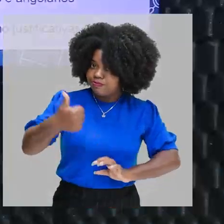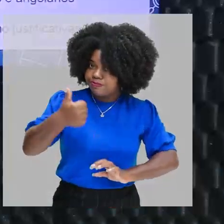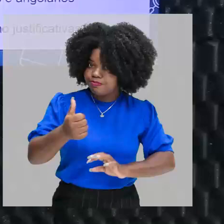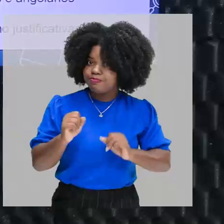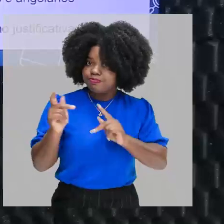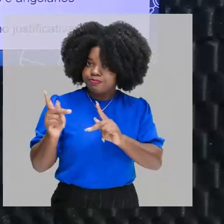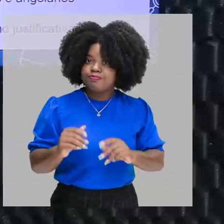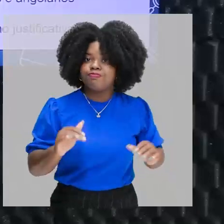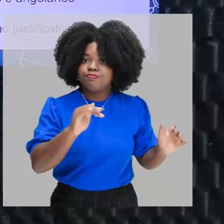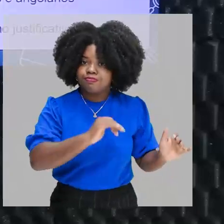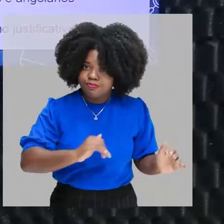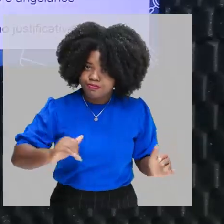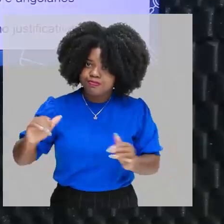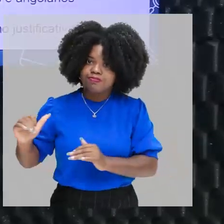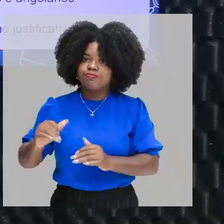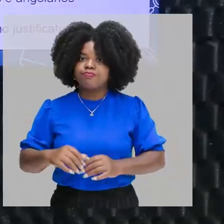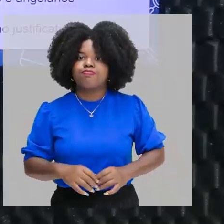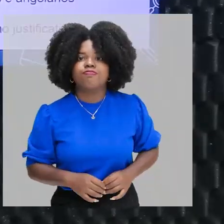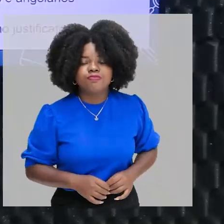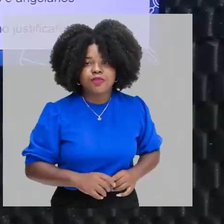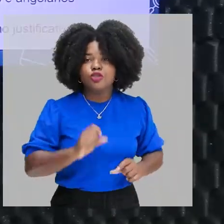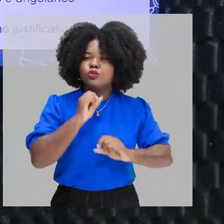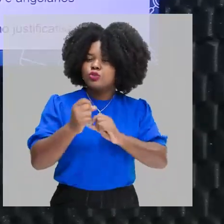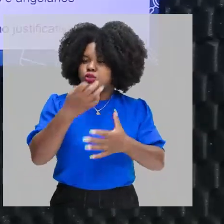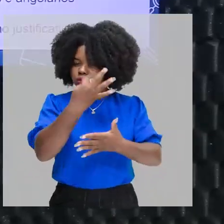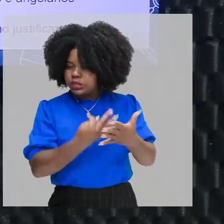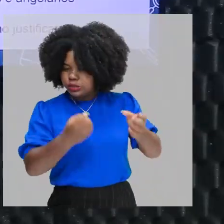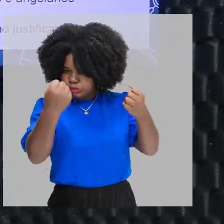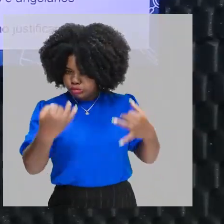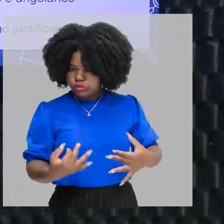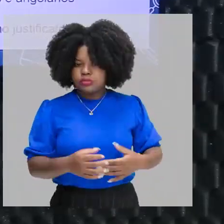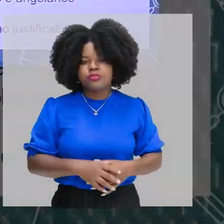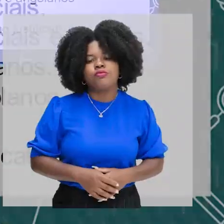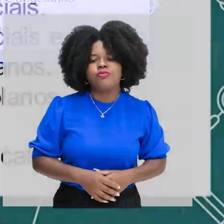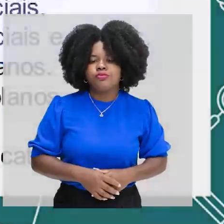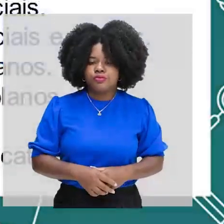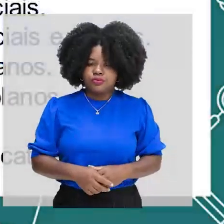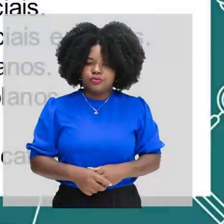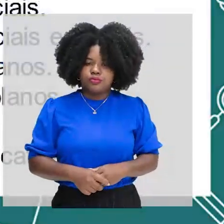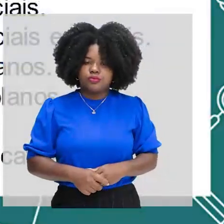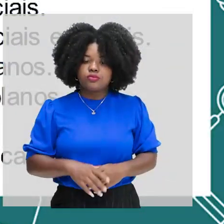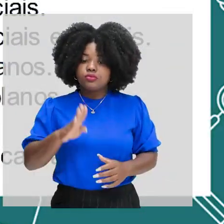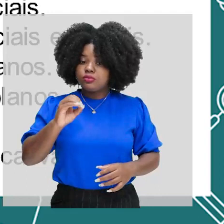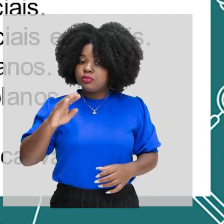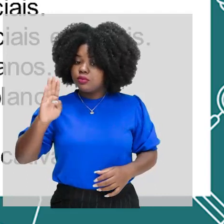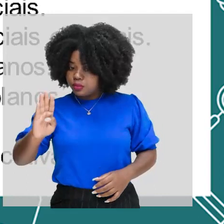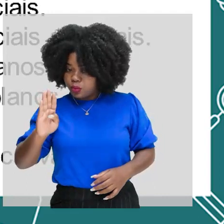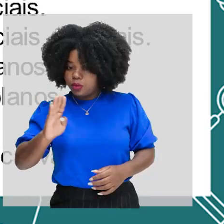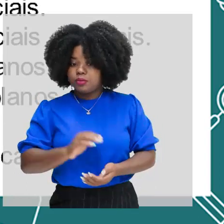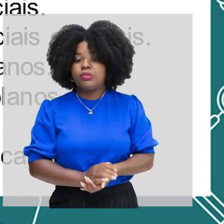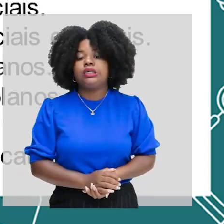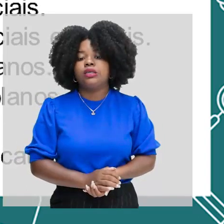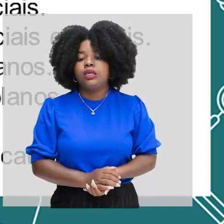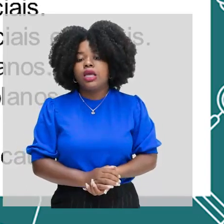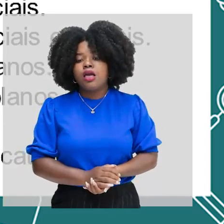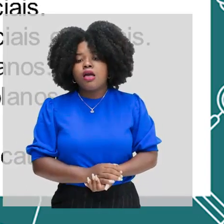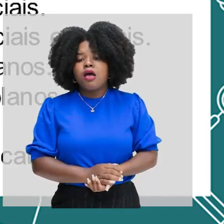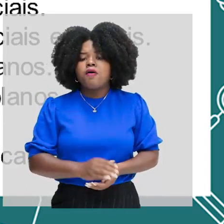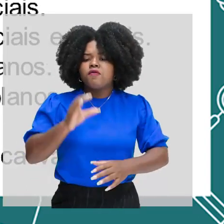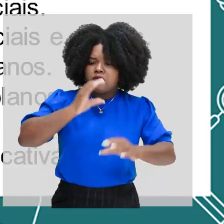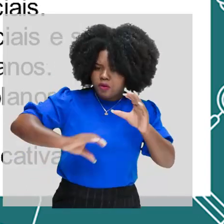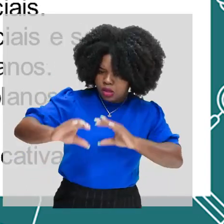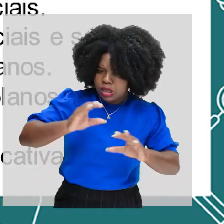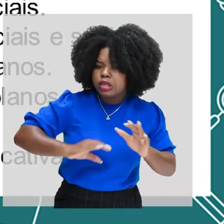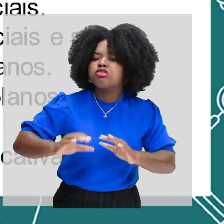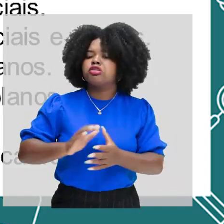vocês analisarem e terem algumas pistas do que o texto está falando. A questão é, Bob Marley foi um artista